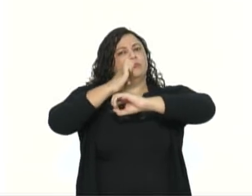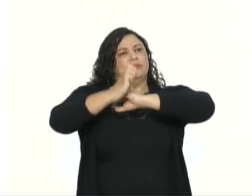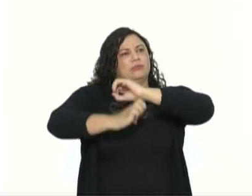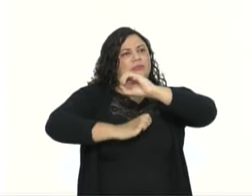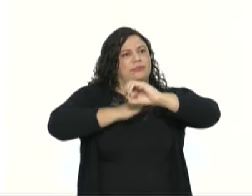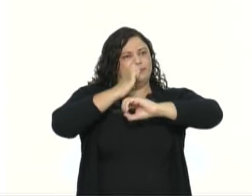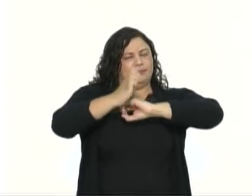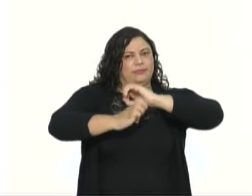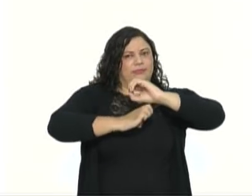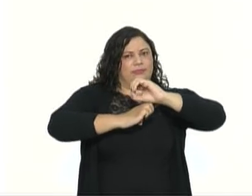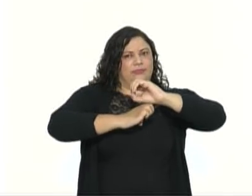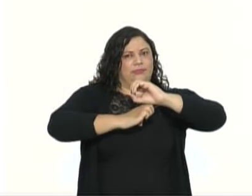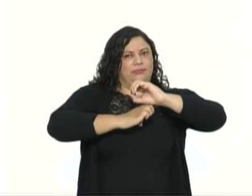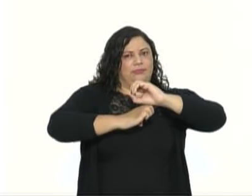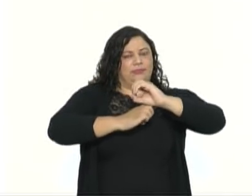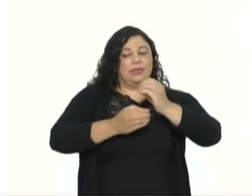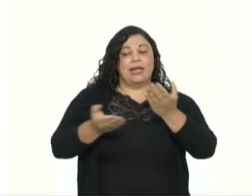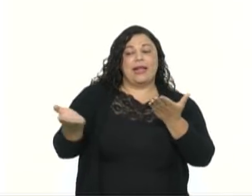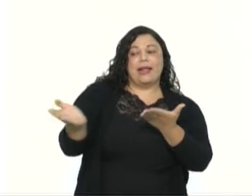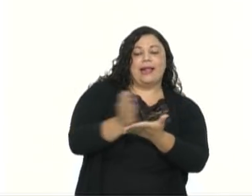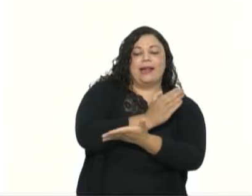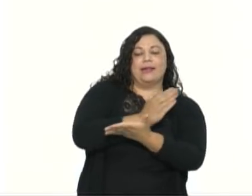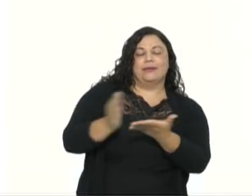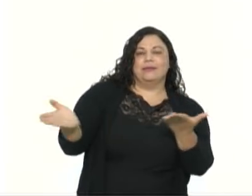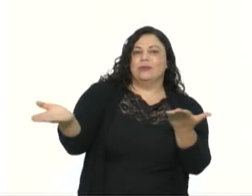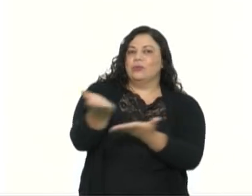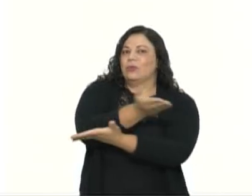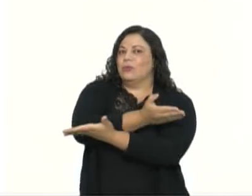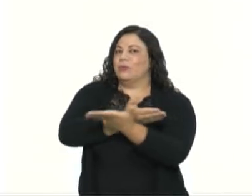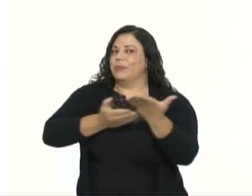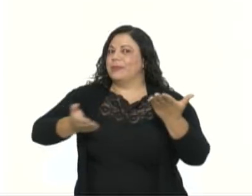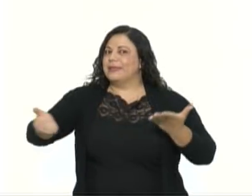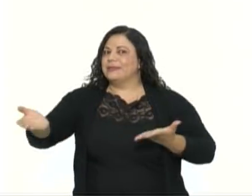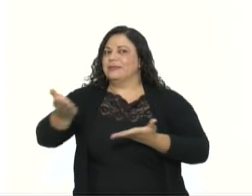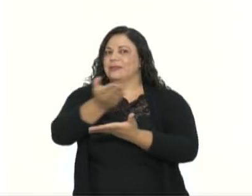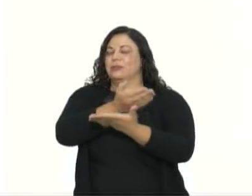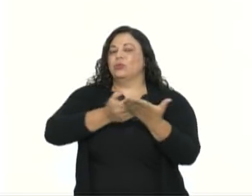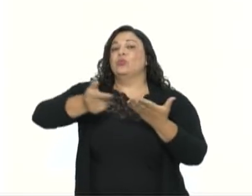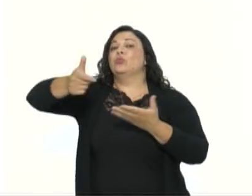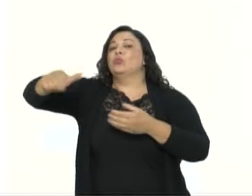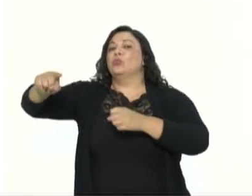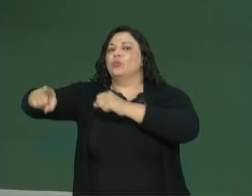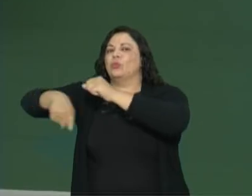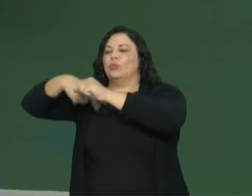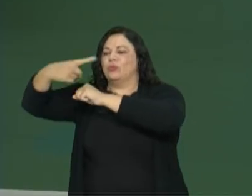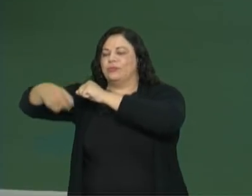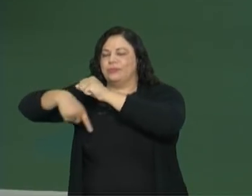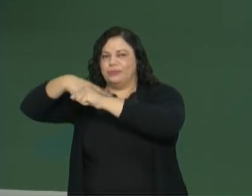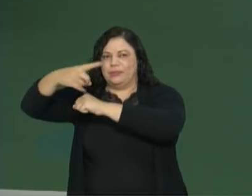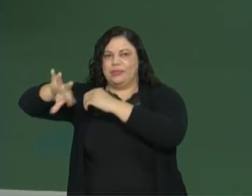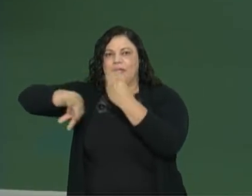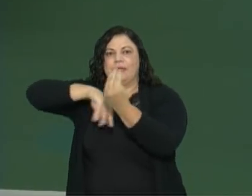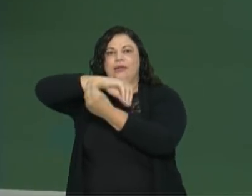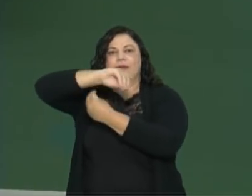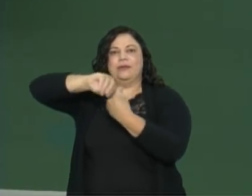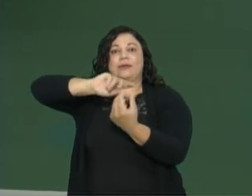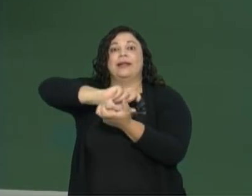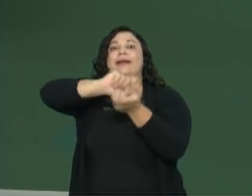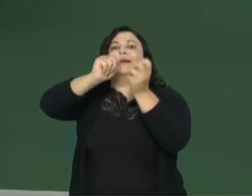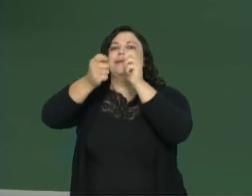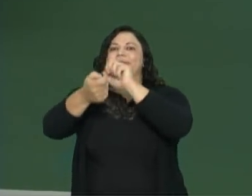covalente, onde compartilha seus elétrons com outro átomo de hidrogênio, formando uma molécula de gás